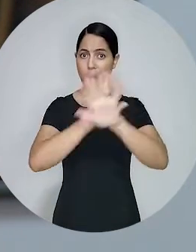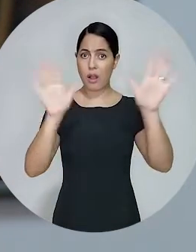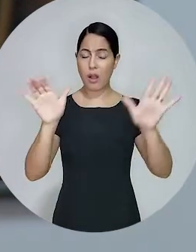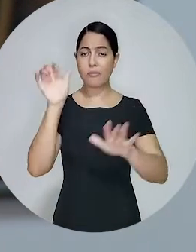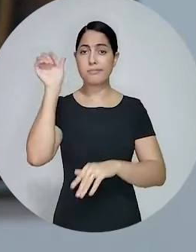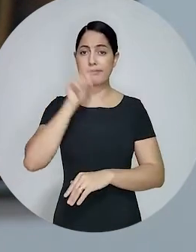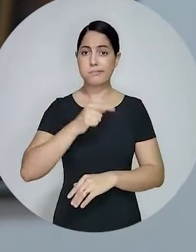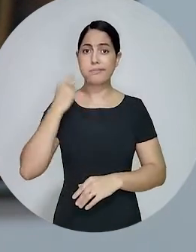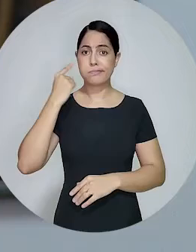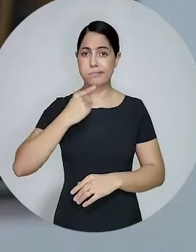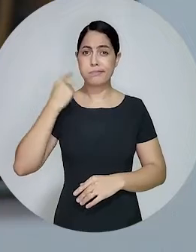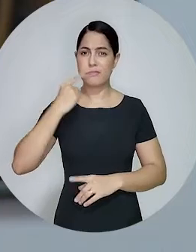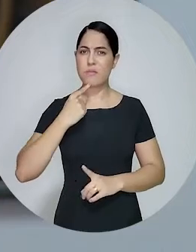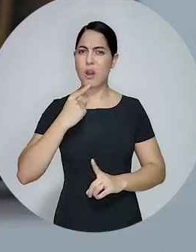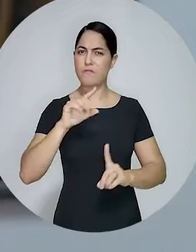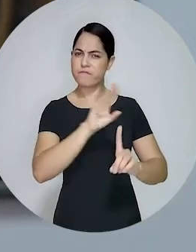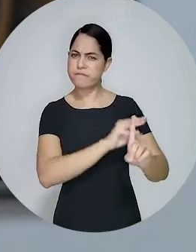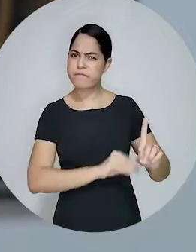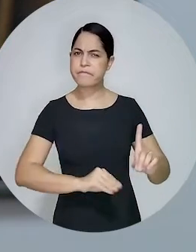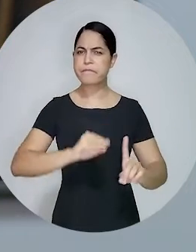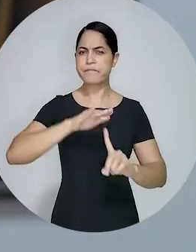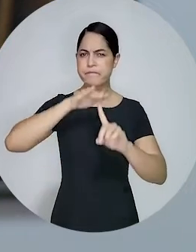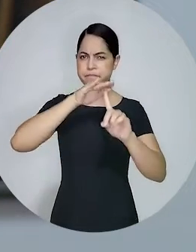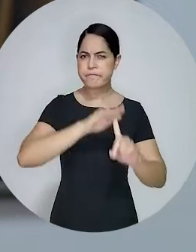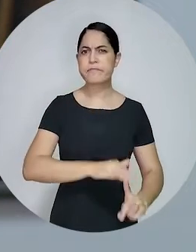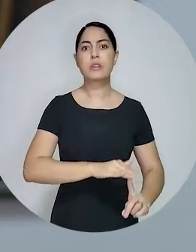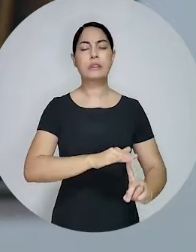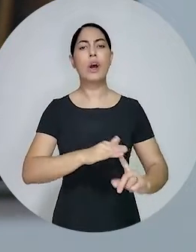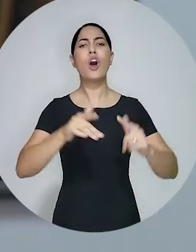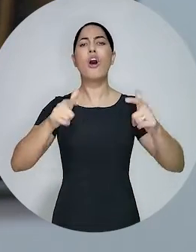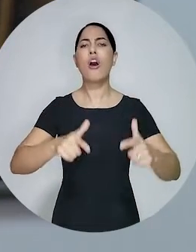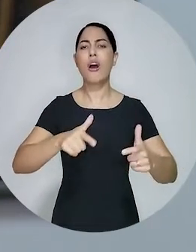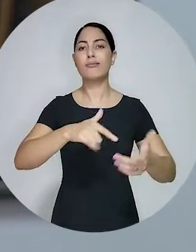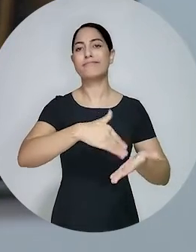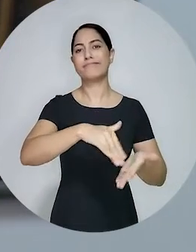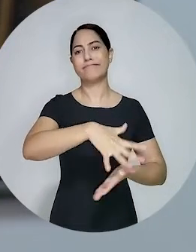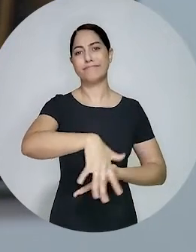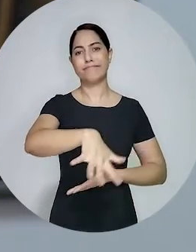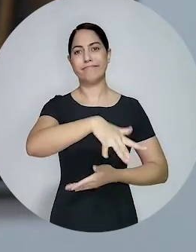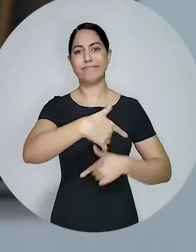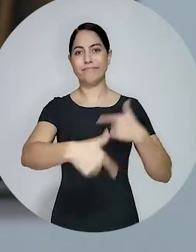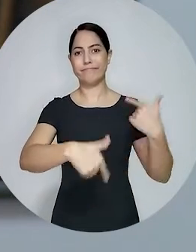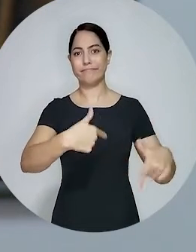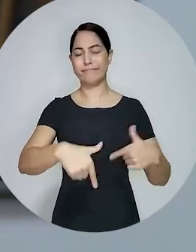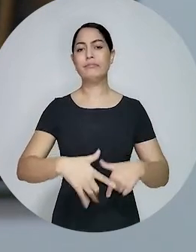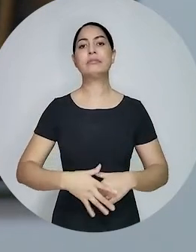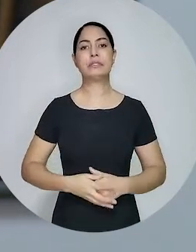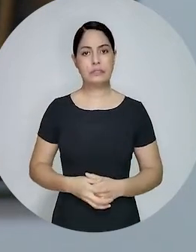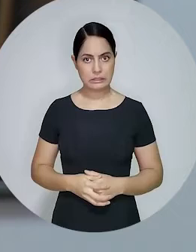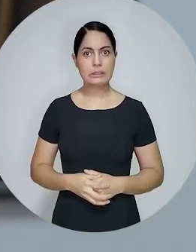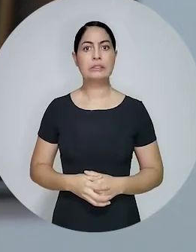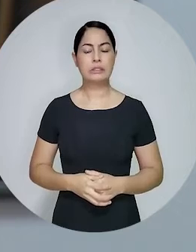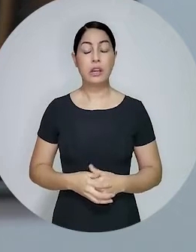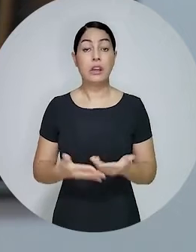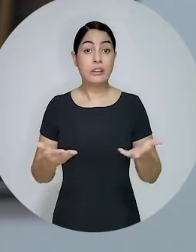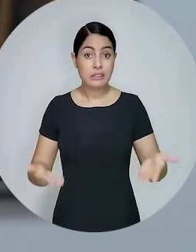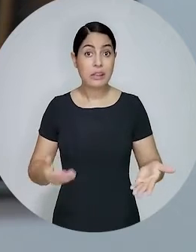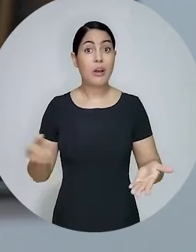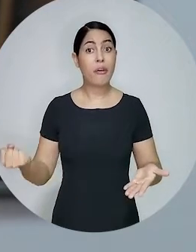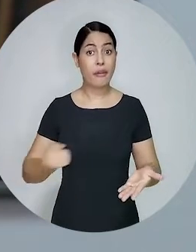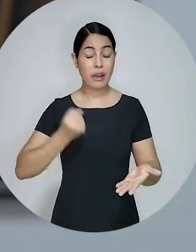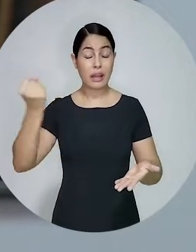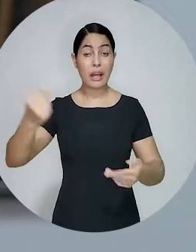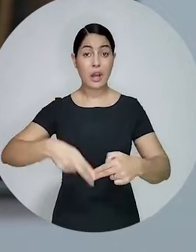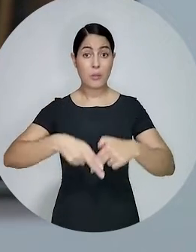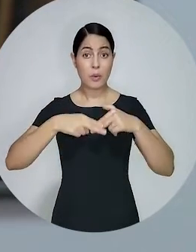nos mostrado que as advogadas têm sido assediadas moral e sexualmente nos locais de trabalho. O que é mais grave